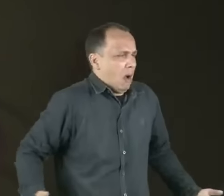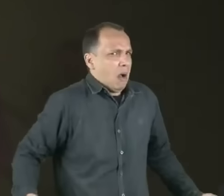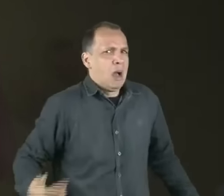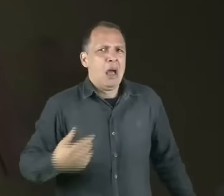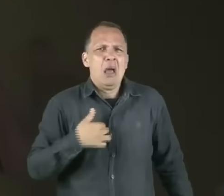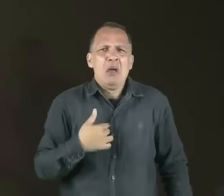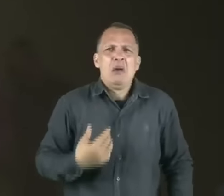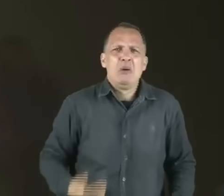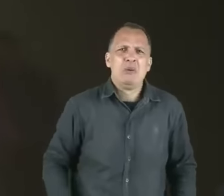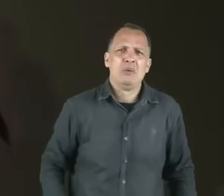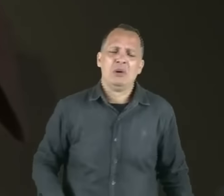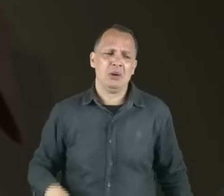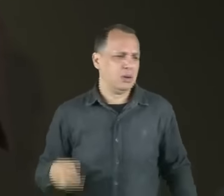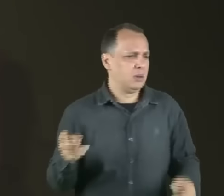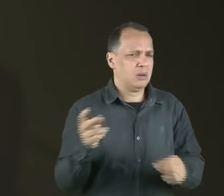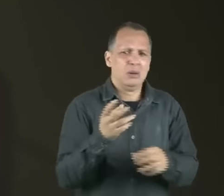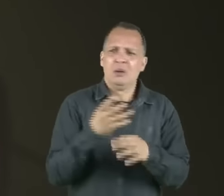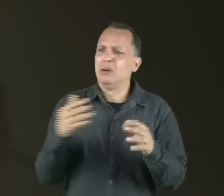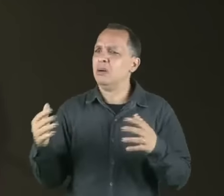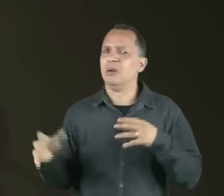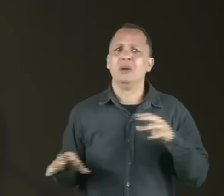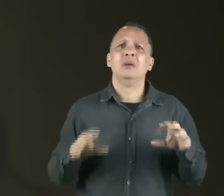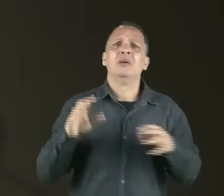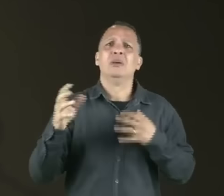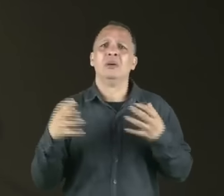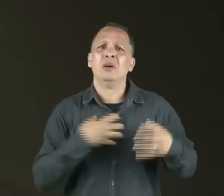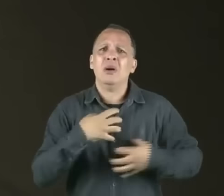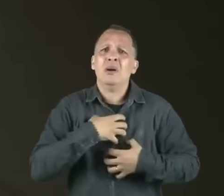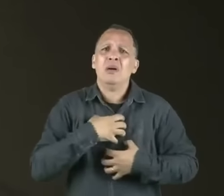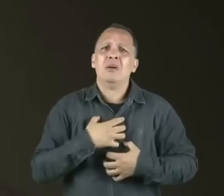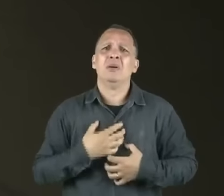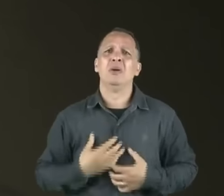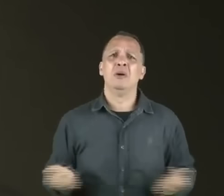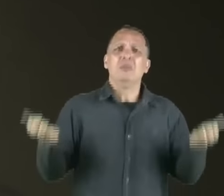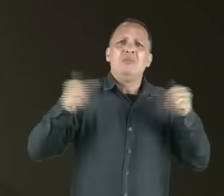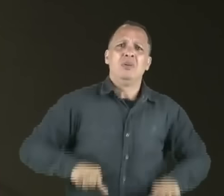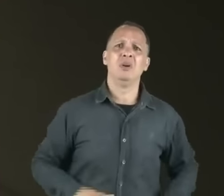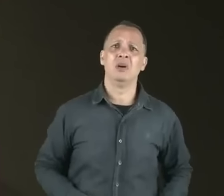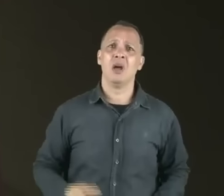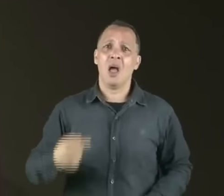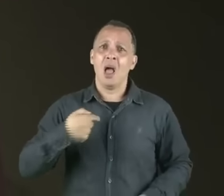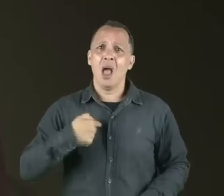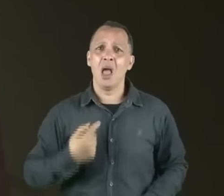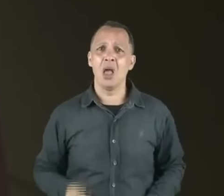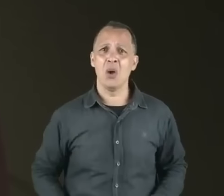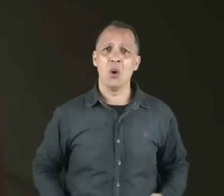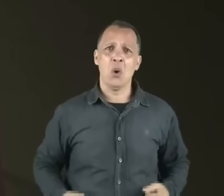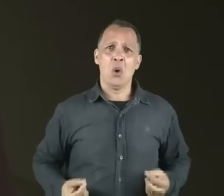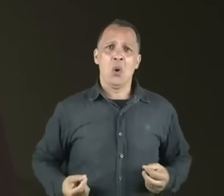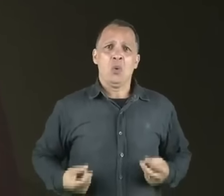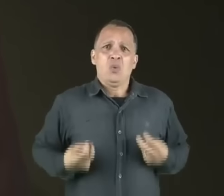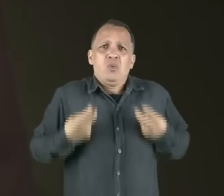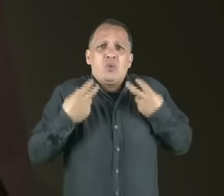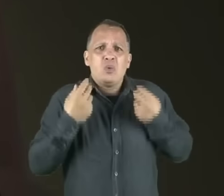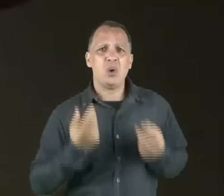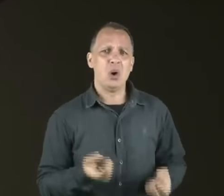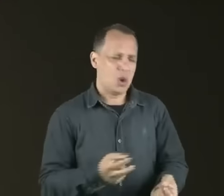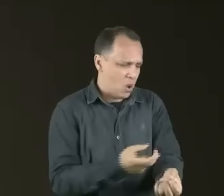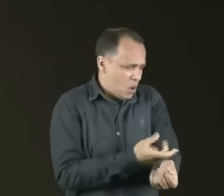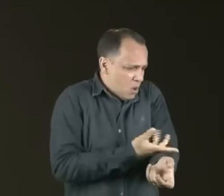Deus e não acha Deus é justo agora que eu recebi um diagnóstico de câncer